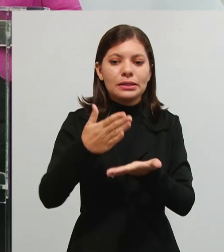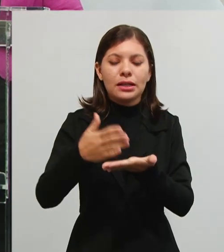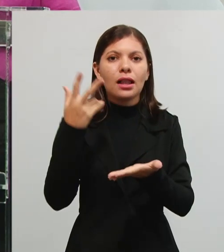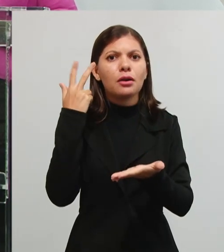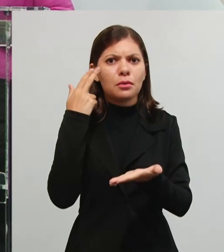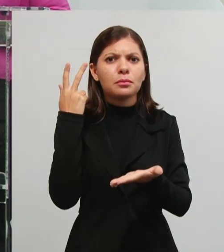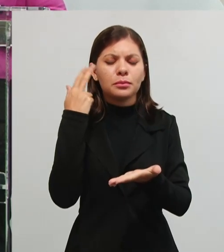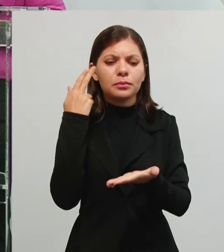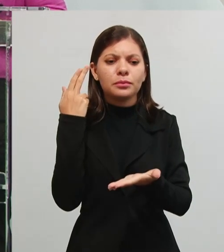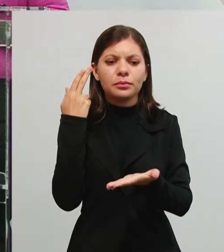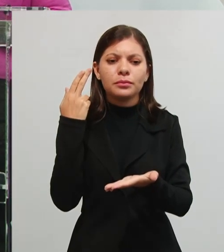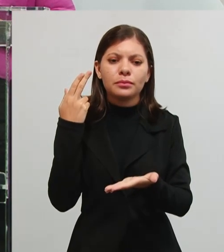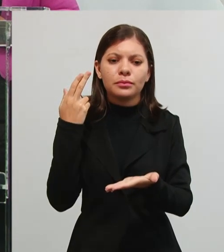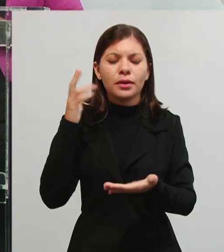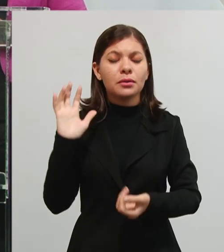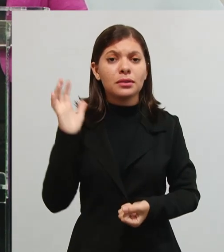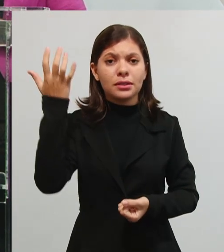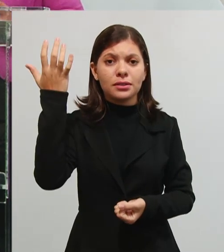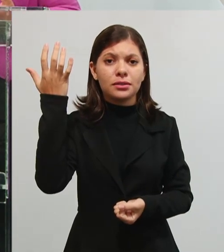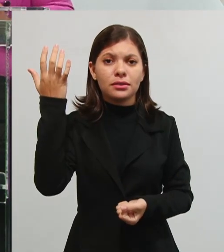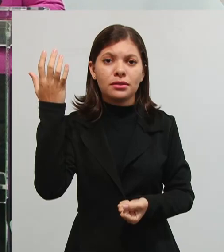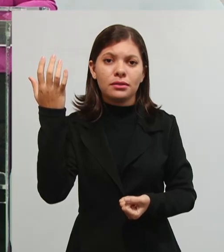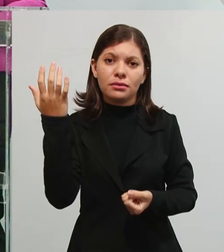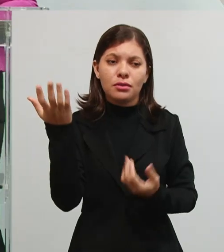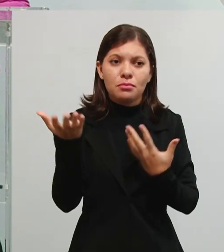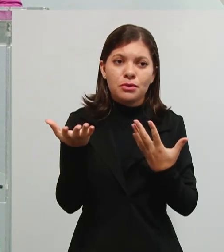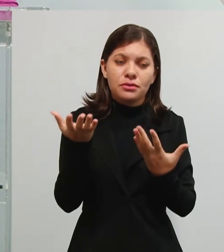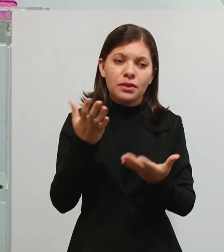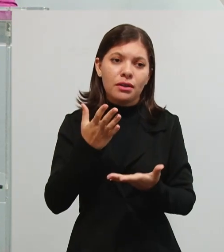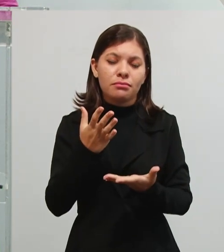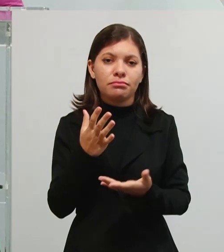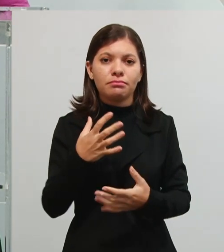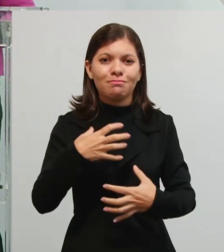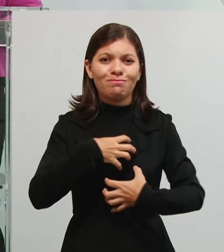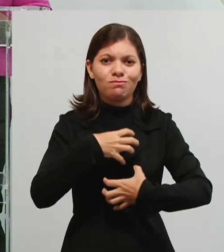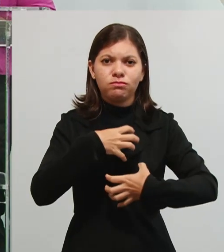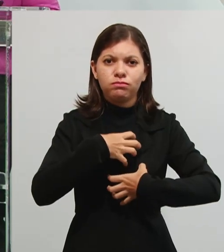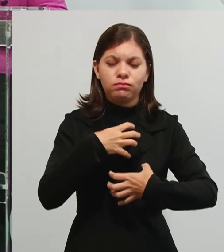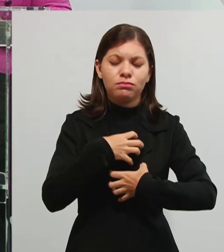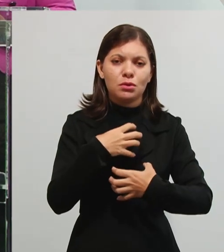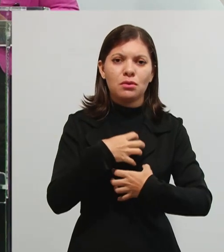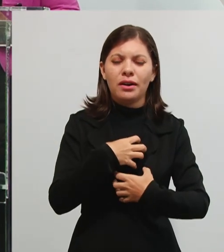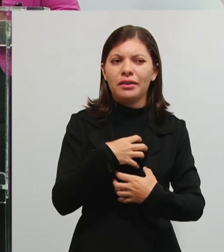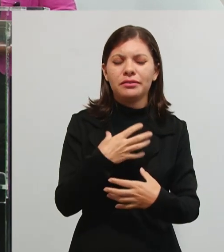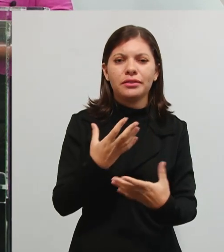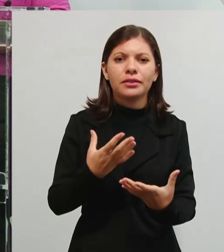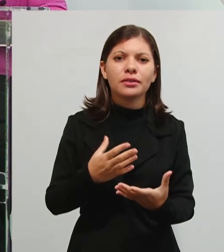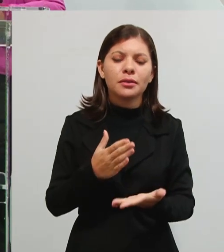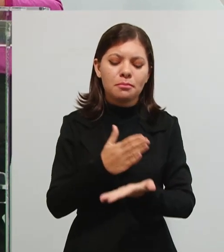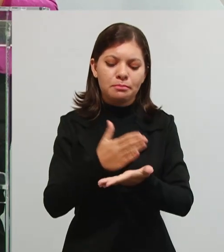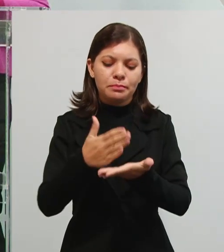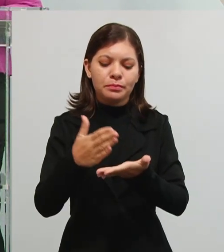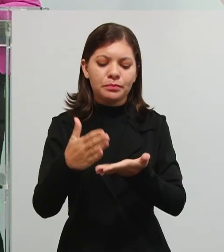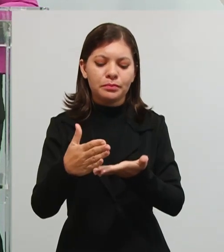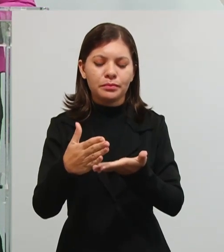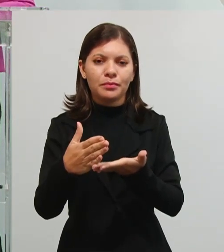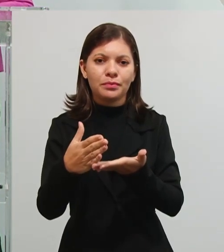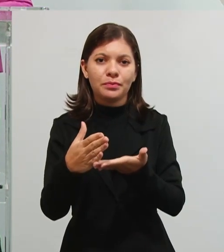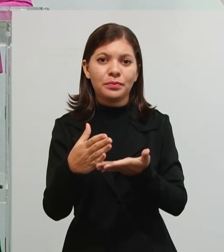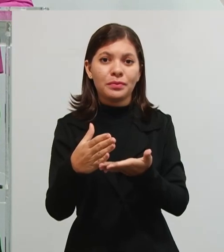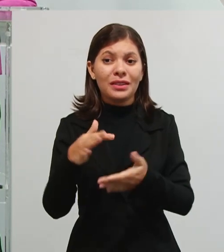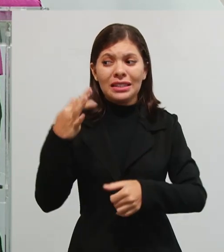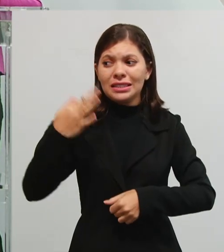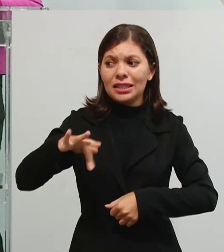Imprevistos acontecem. Então, você não pode ficar com raiva do cliente. Só porque ele não pagou aquela parcela, você não pode tomar essa dor da empresa